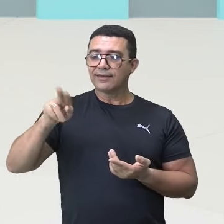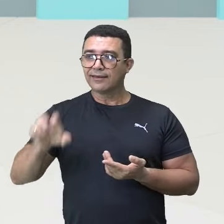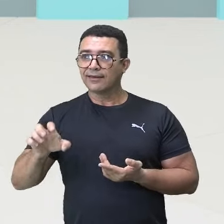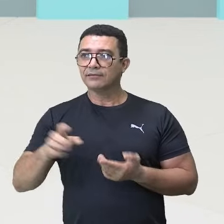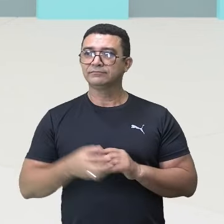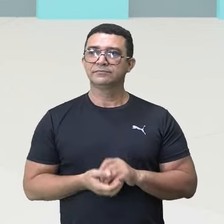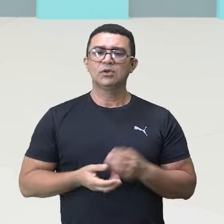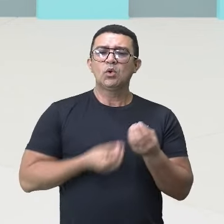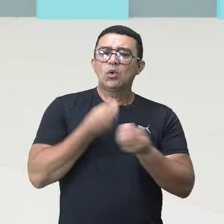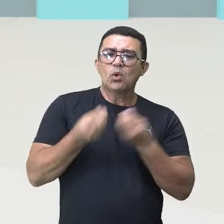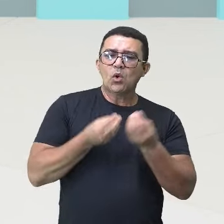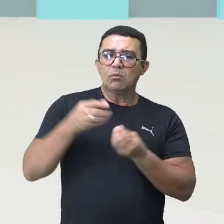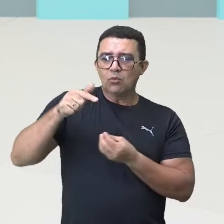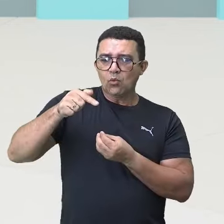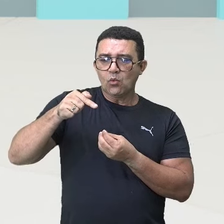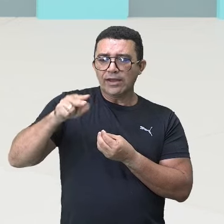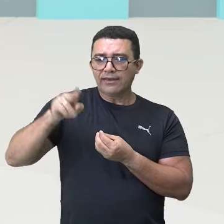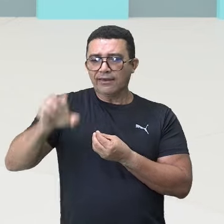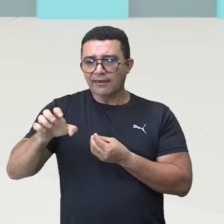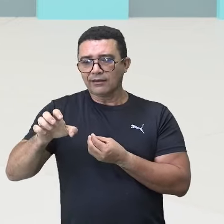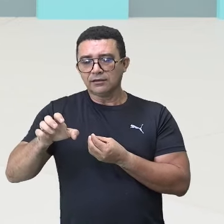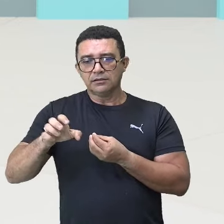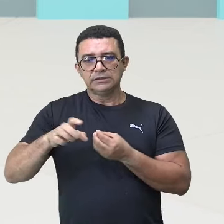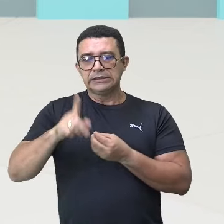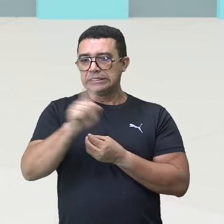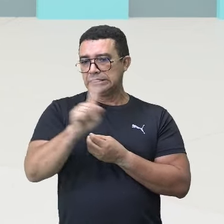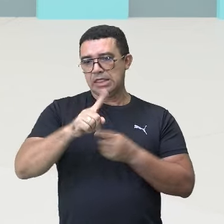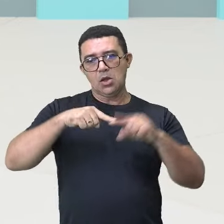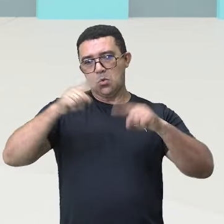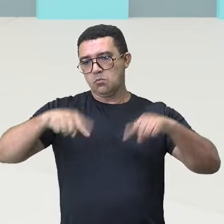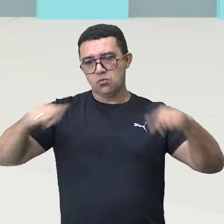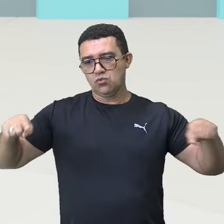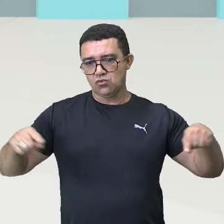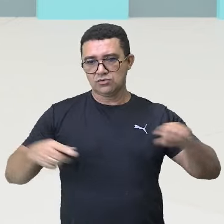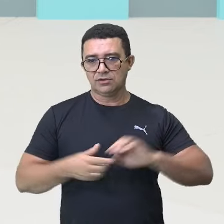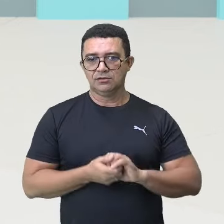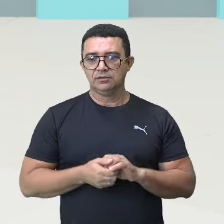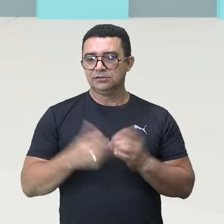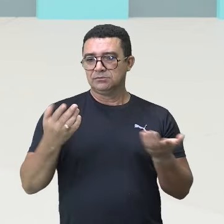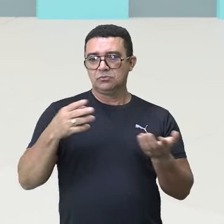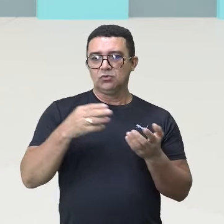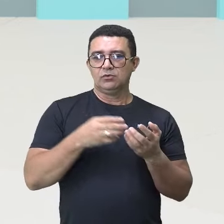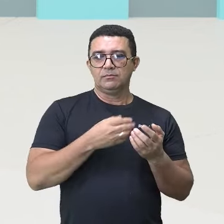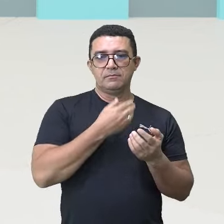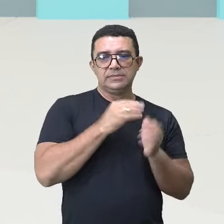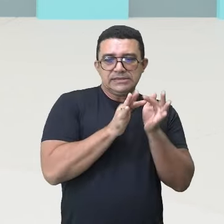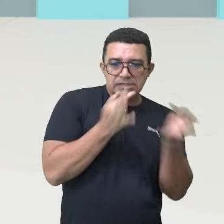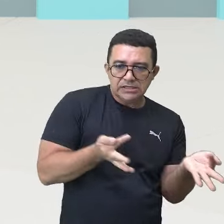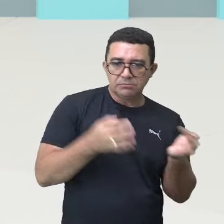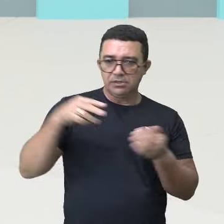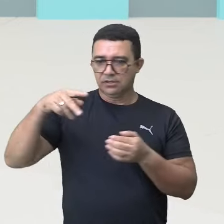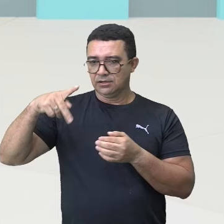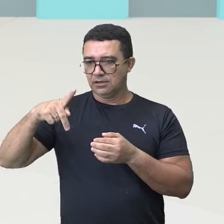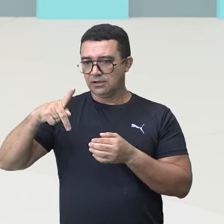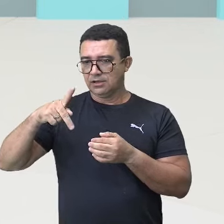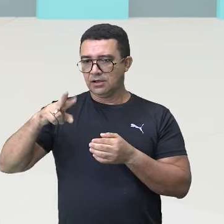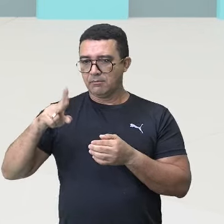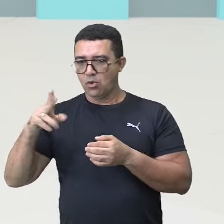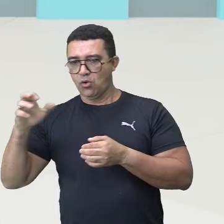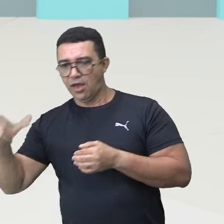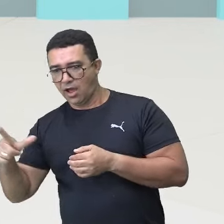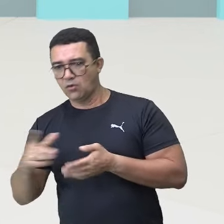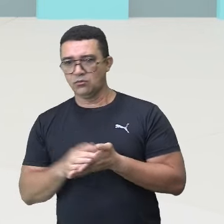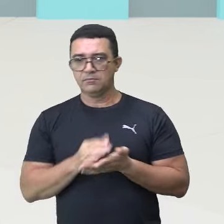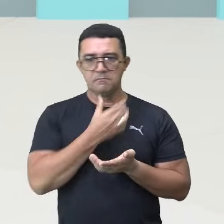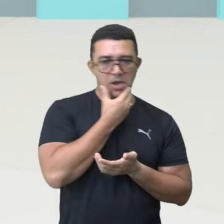o q é invariável não varia não vai para o plural não vai para o feminino então ele vai ficar q